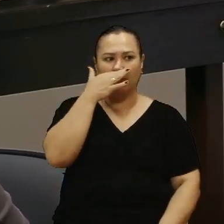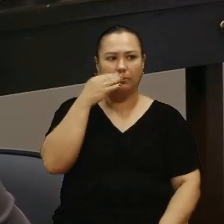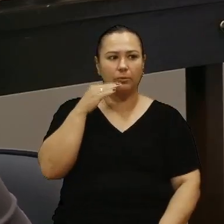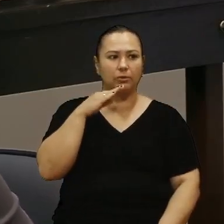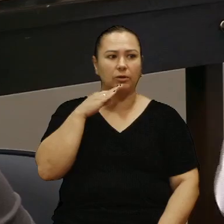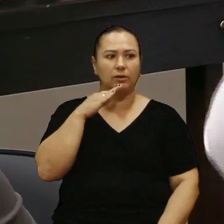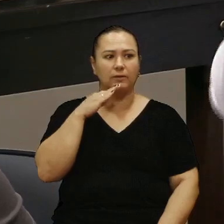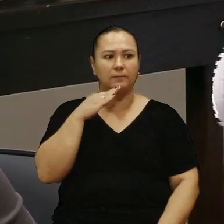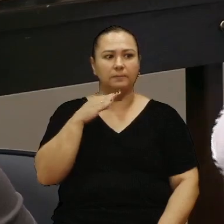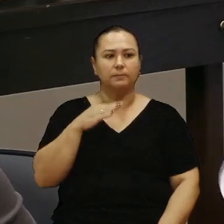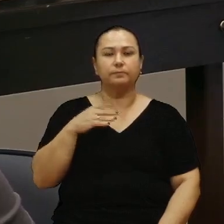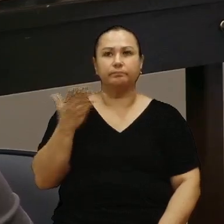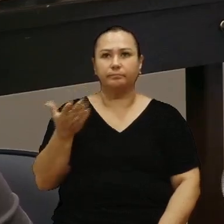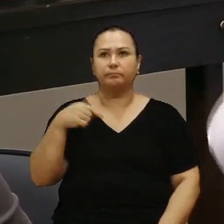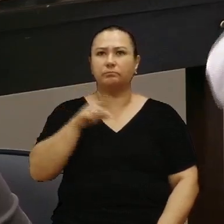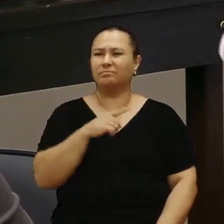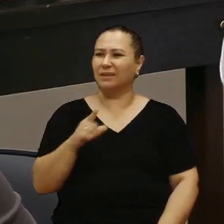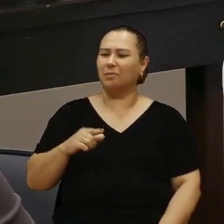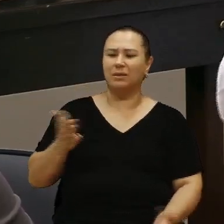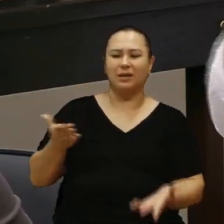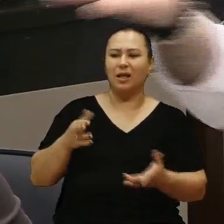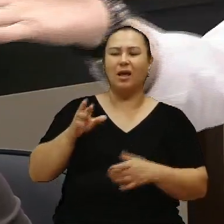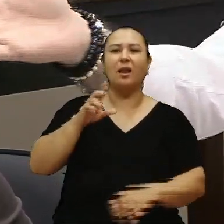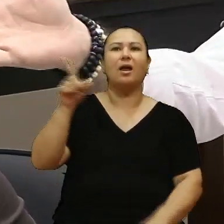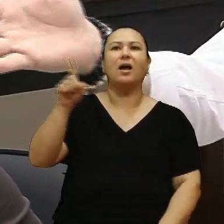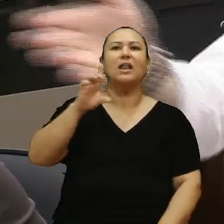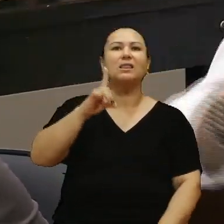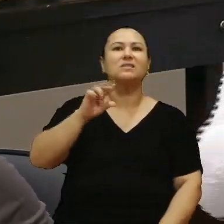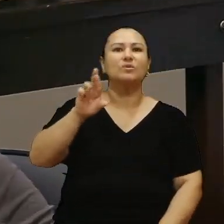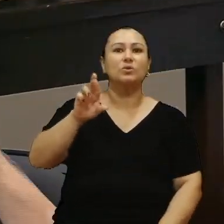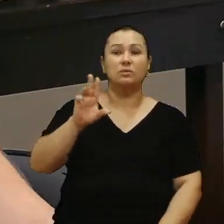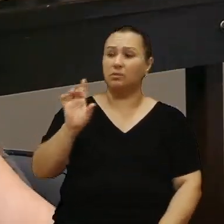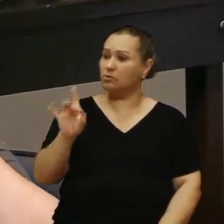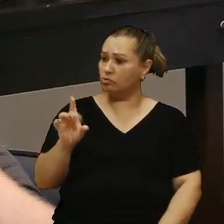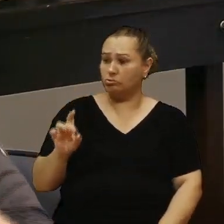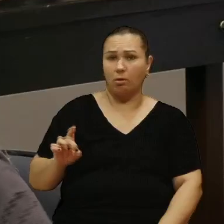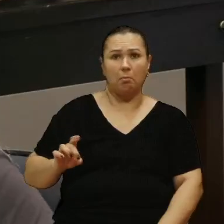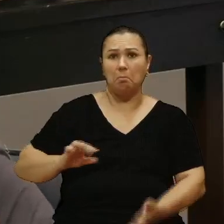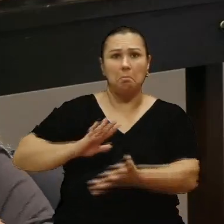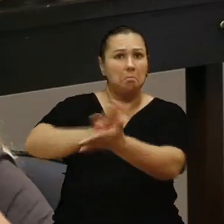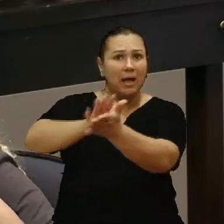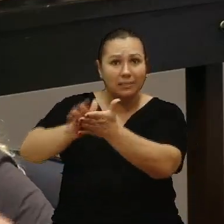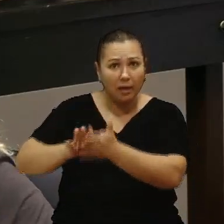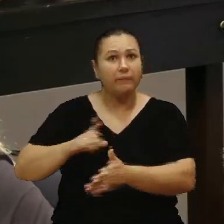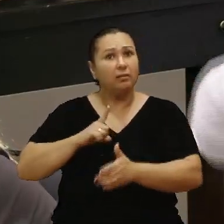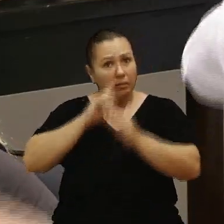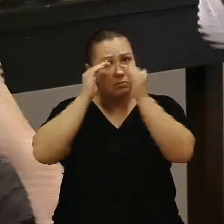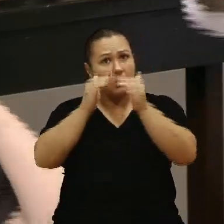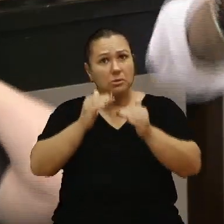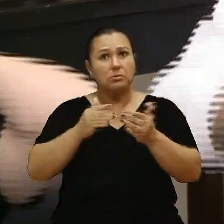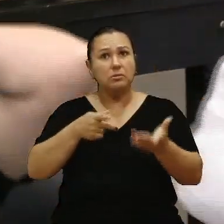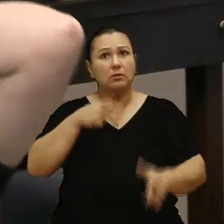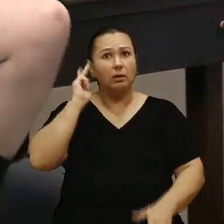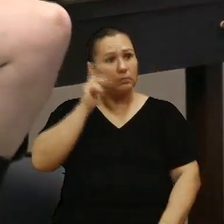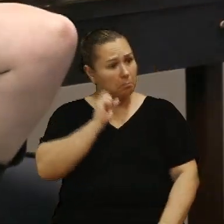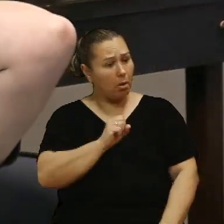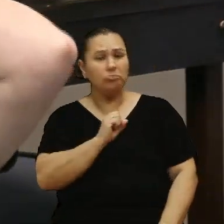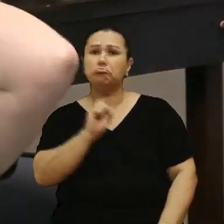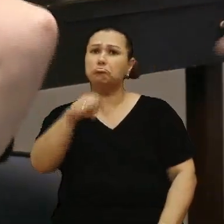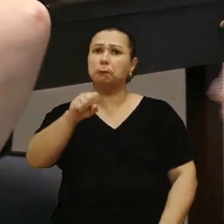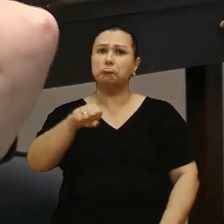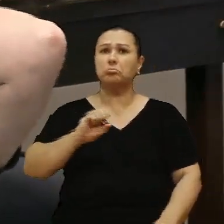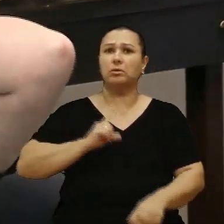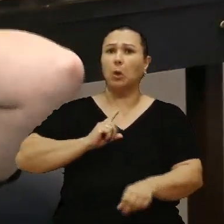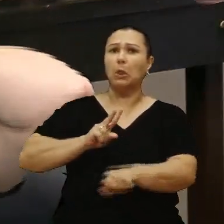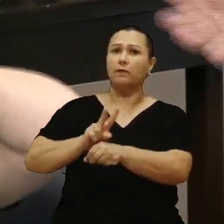de motos da Guarda Municipal matou o vagabundo, é só começar a matar que vai ter respeito. Ah, beleza, o vagabundo... E, pode matar? Sim, pode, é legítima defesa, está lá no